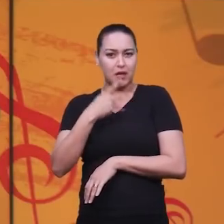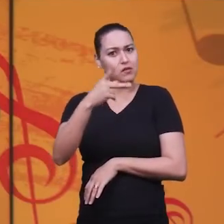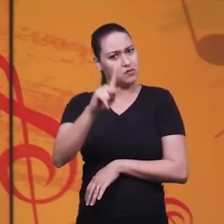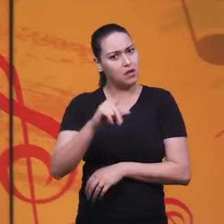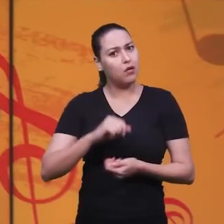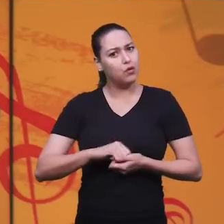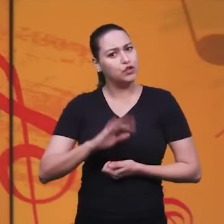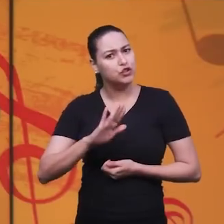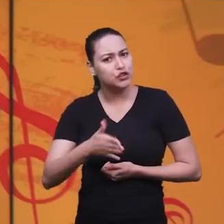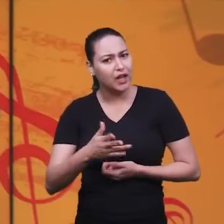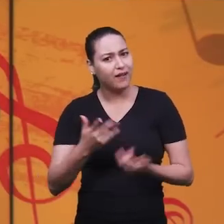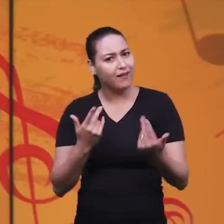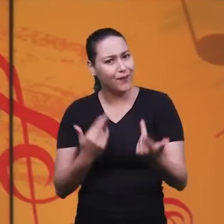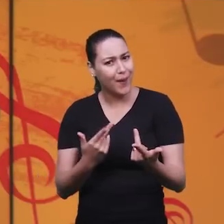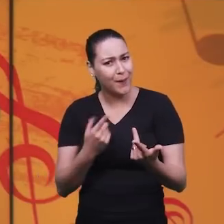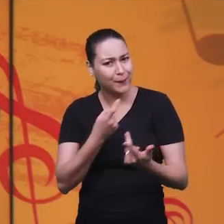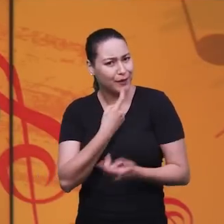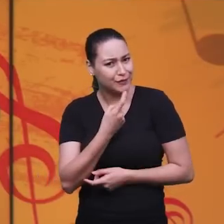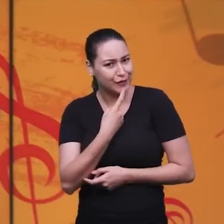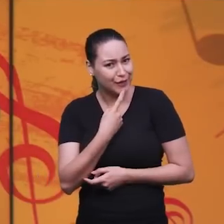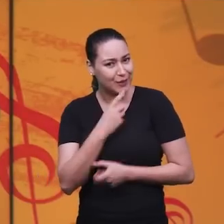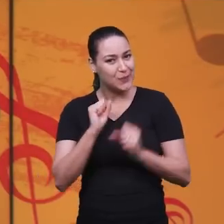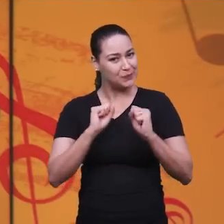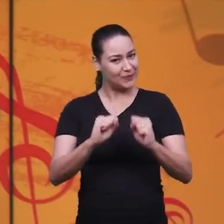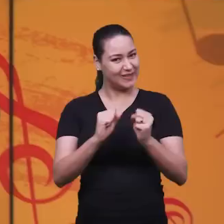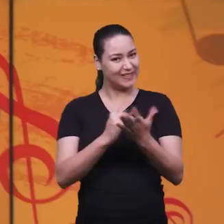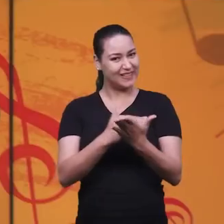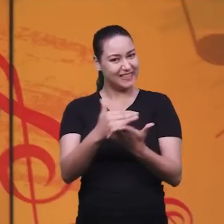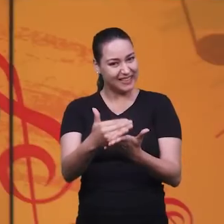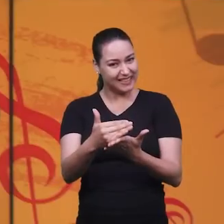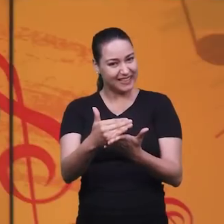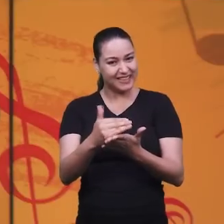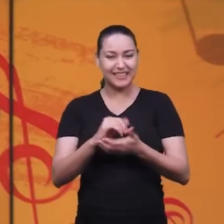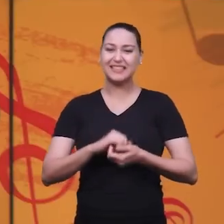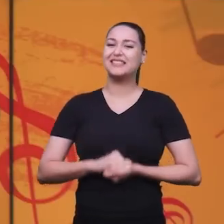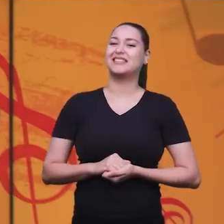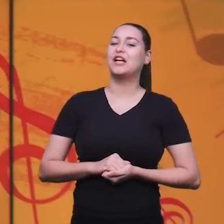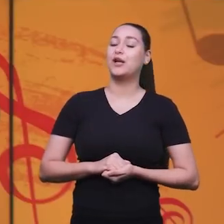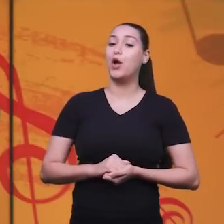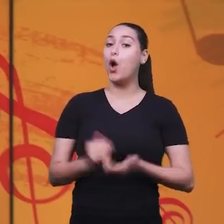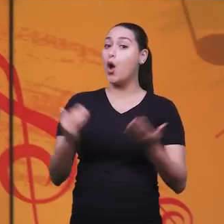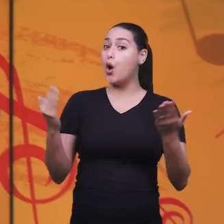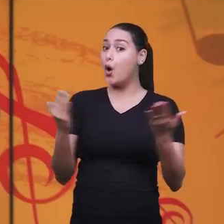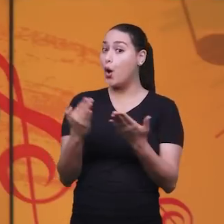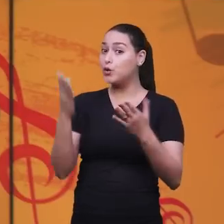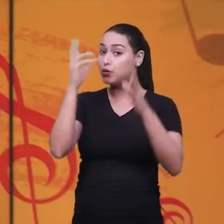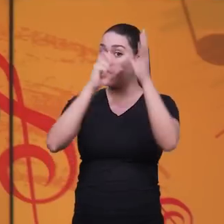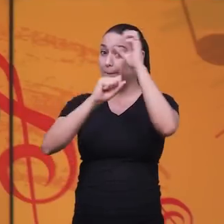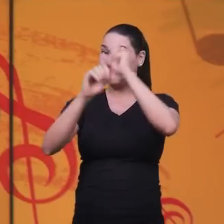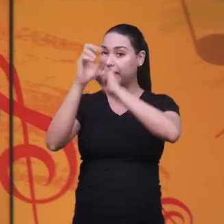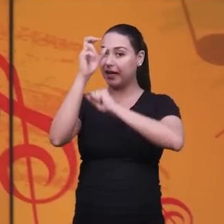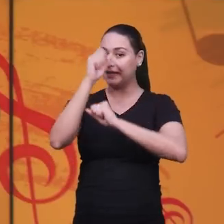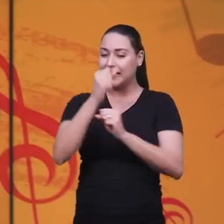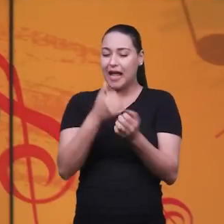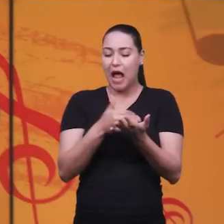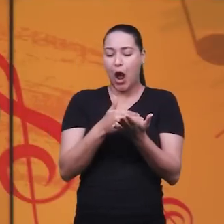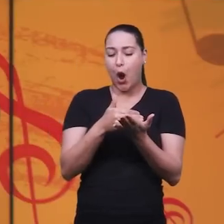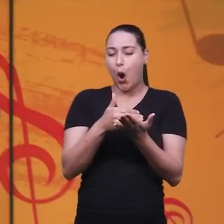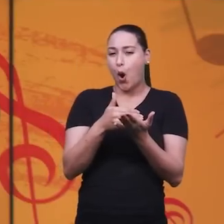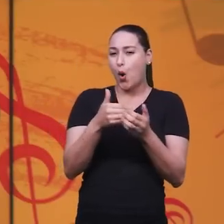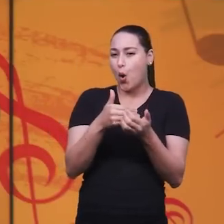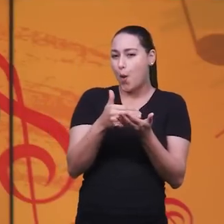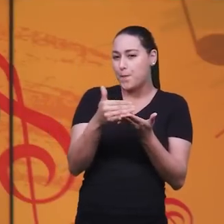E o seu já está aí? Podemos começar? Hoje vamos aprender a introdução